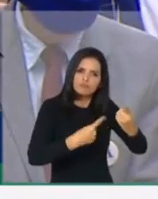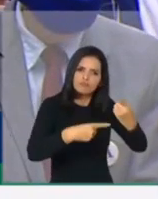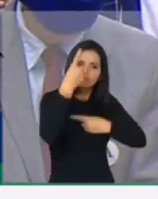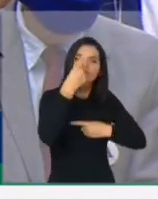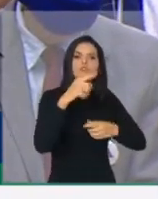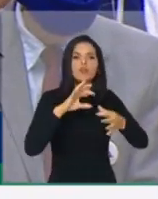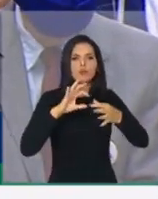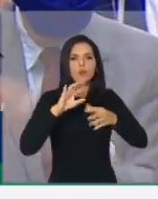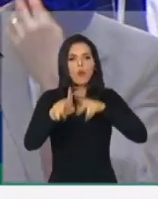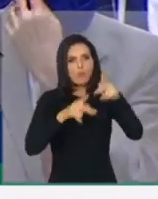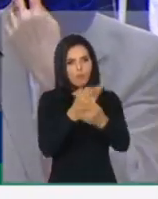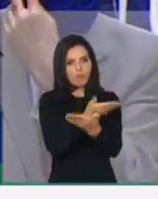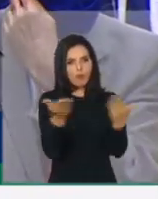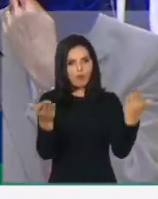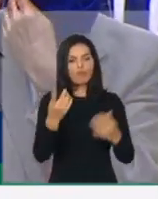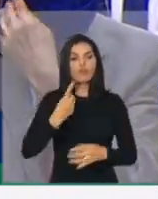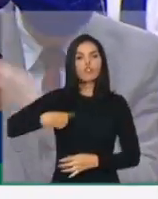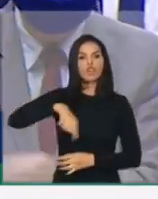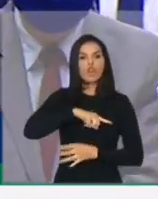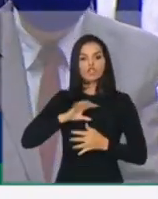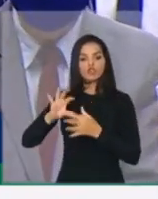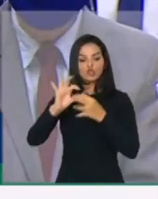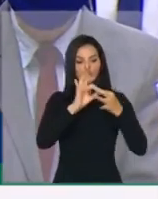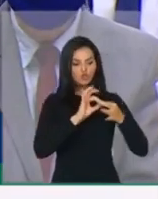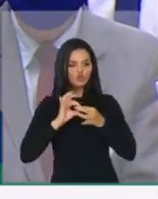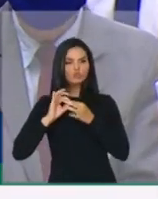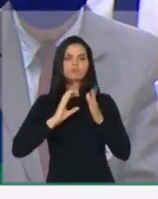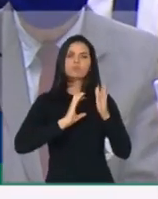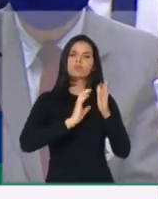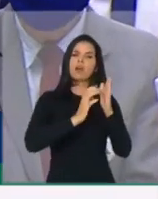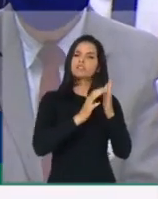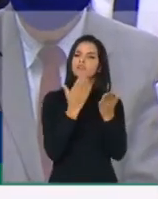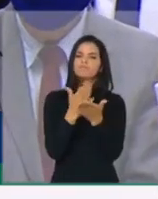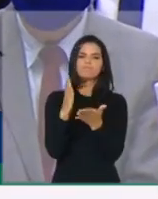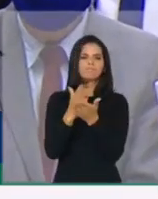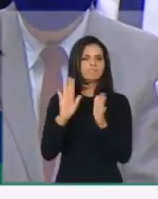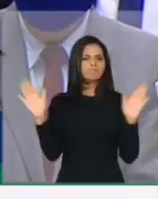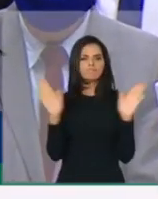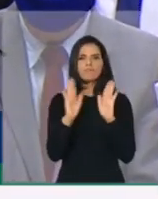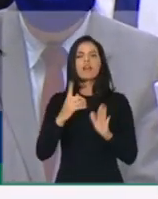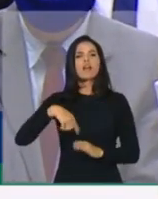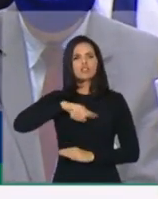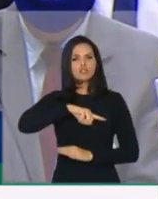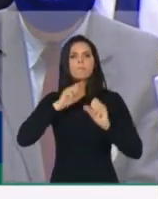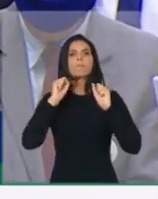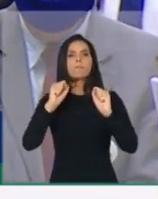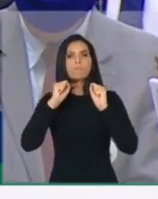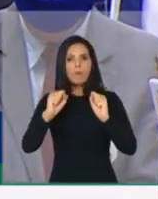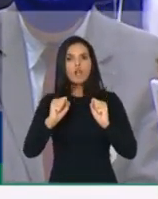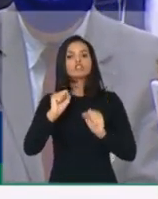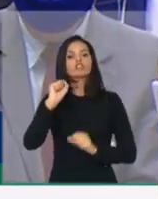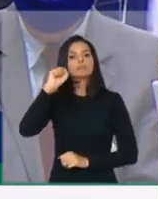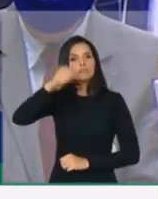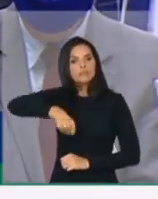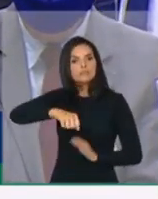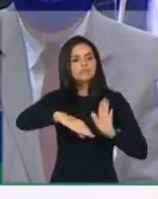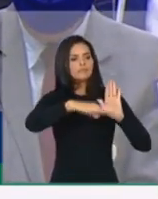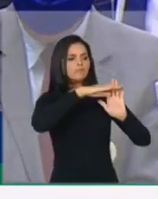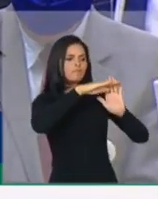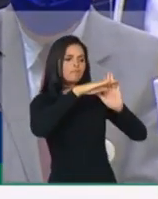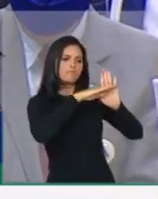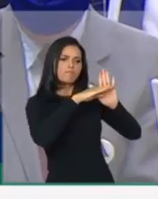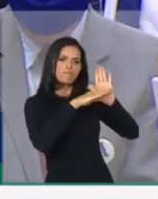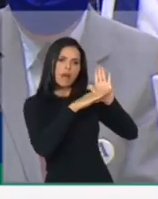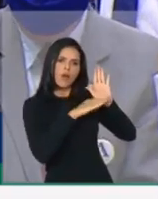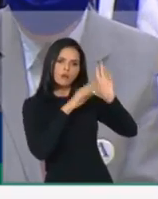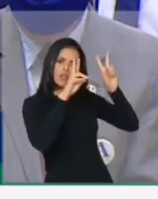tendências acima das diferenças, de estabelecermos o que chamo de pauta emergencial e mostrarmos que